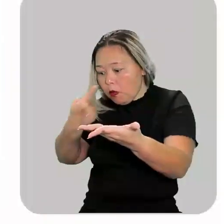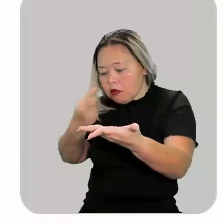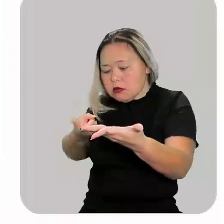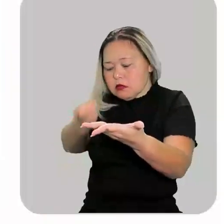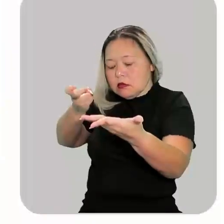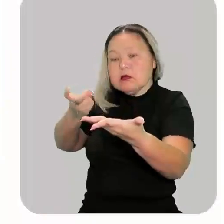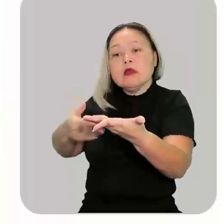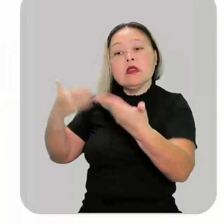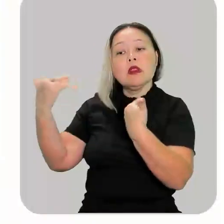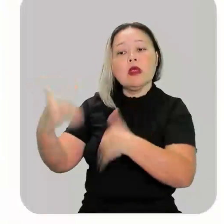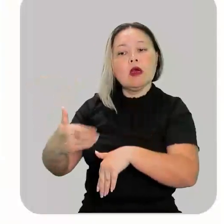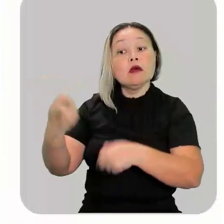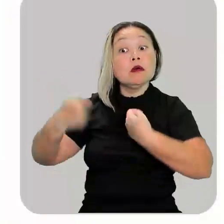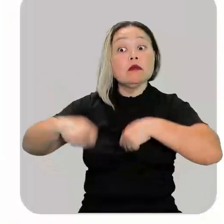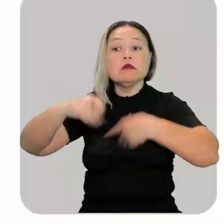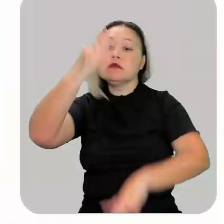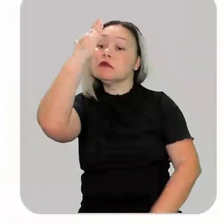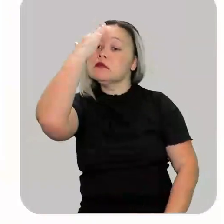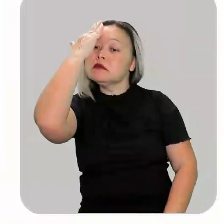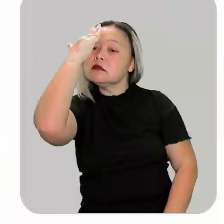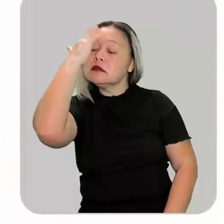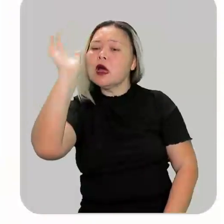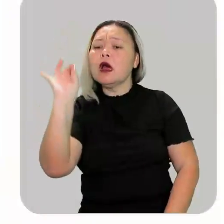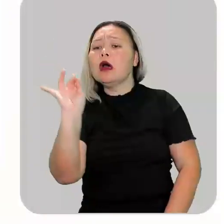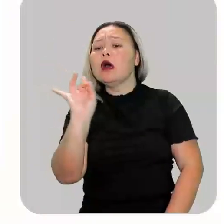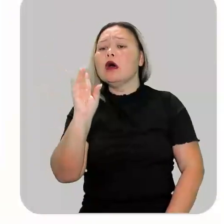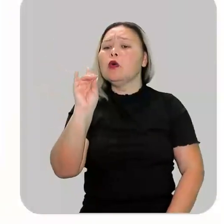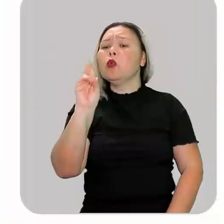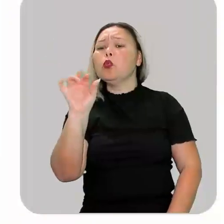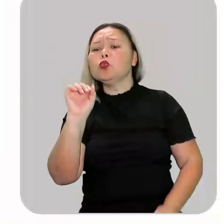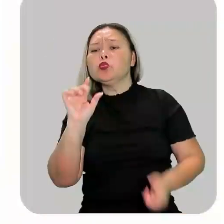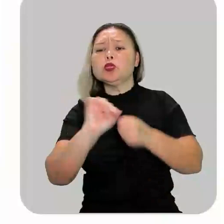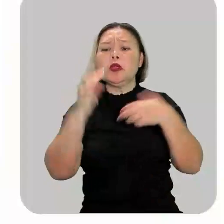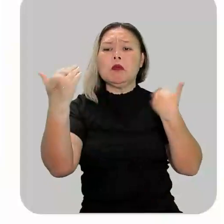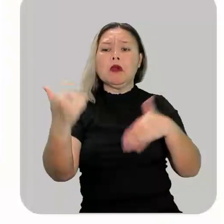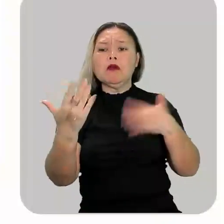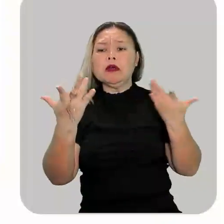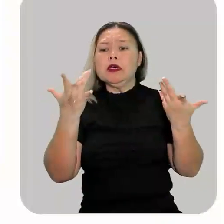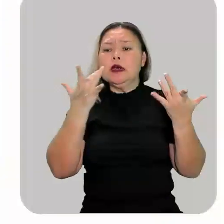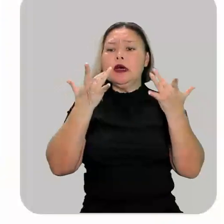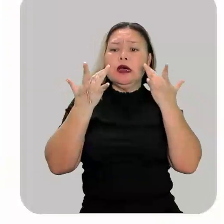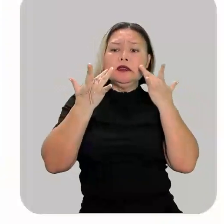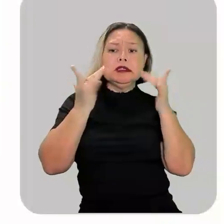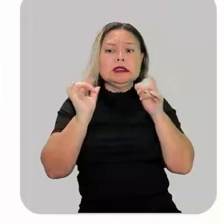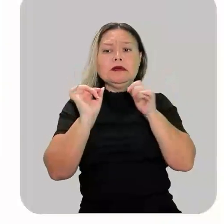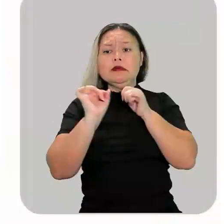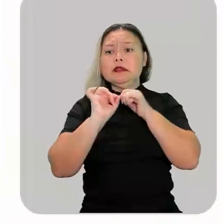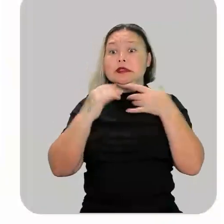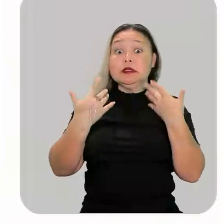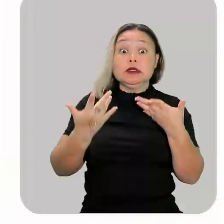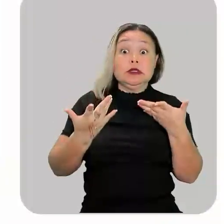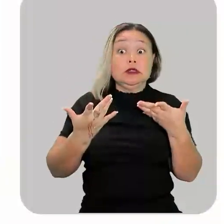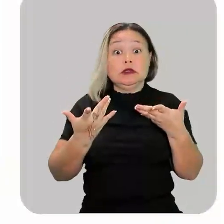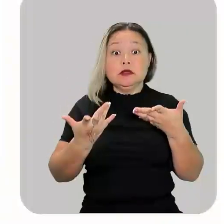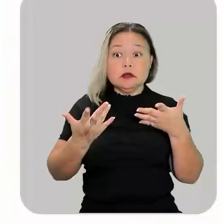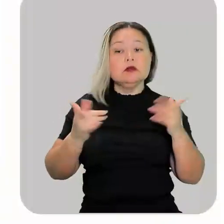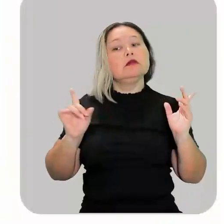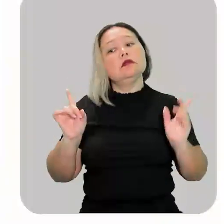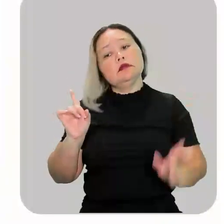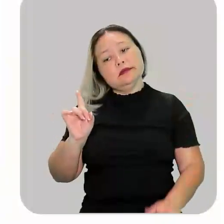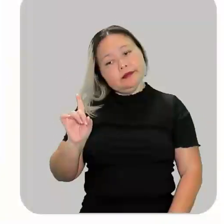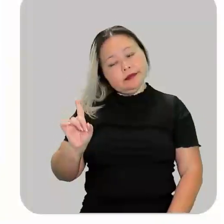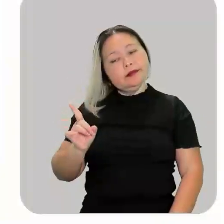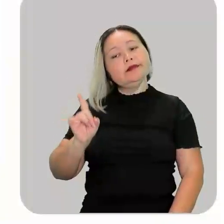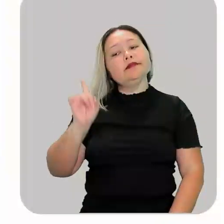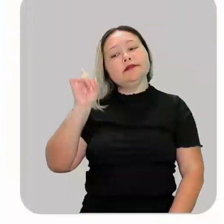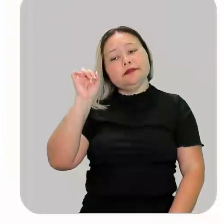né? E isso aí você precisa saber, né? Chega lá, se deparar no dia da prova com uma situação, não sabia que era assim. Aí é